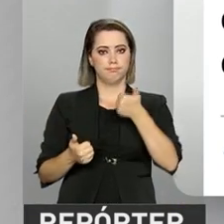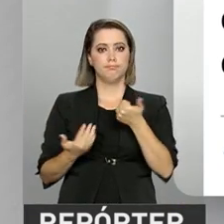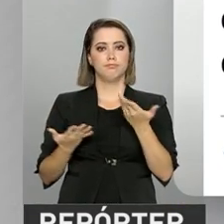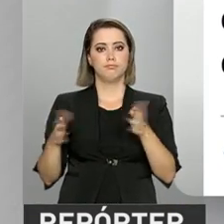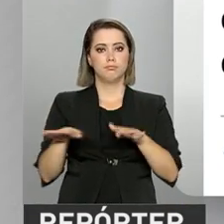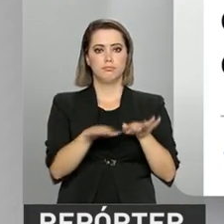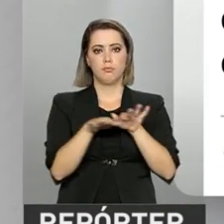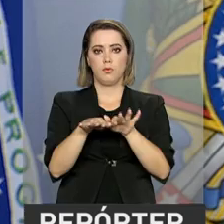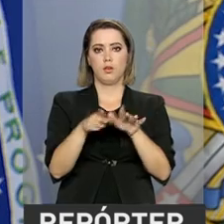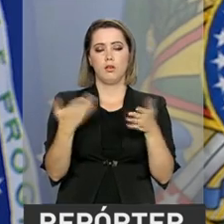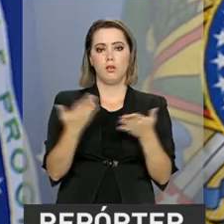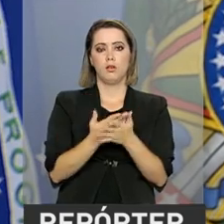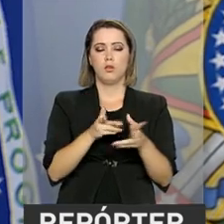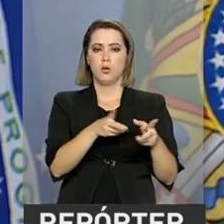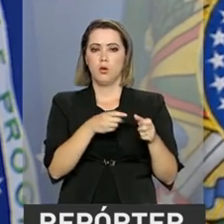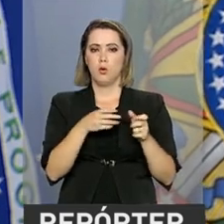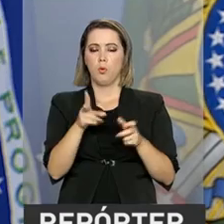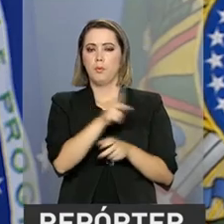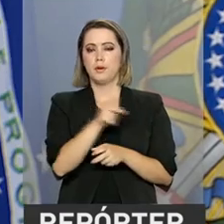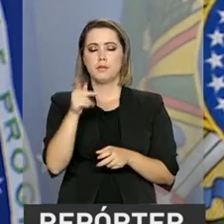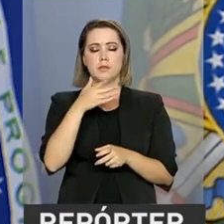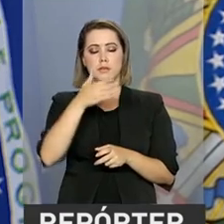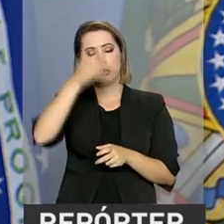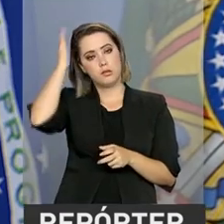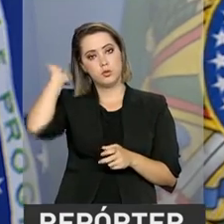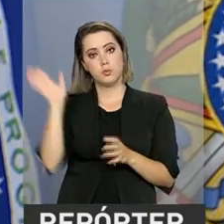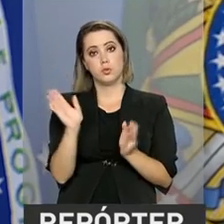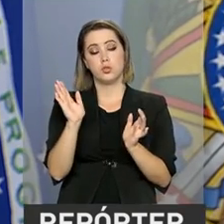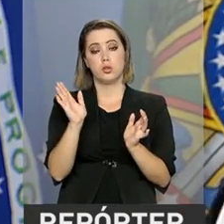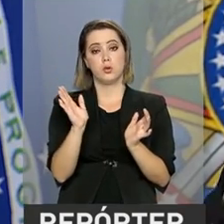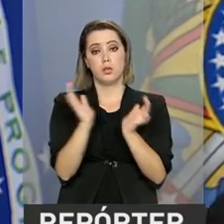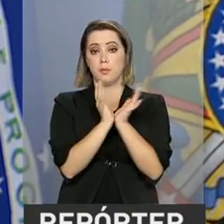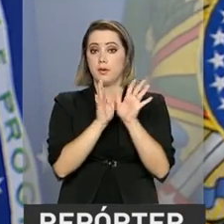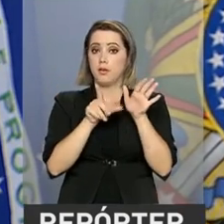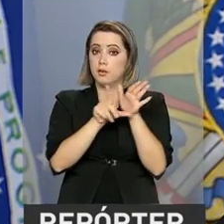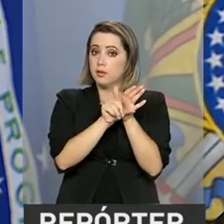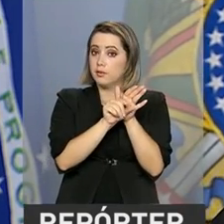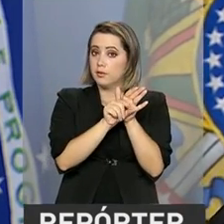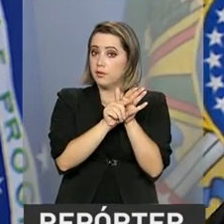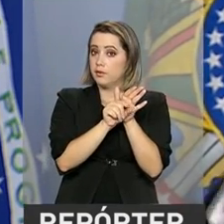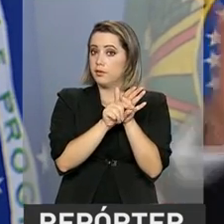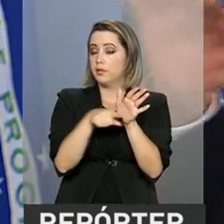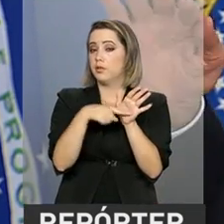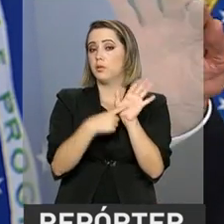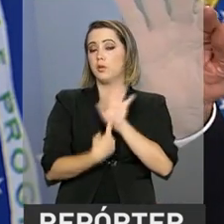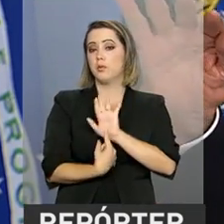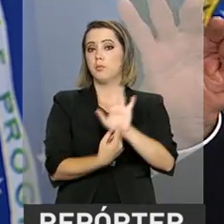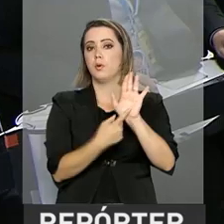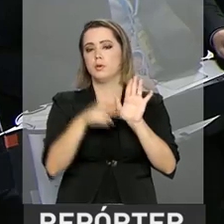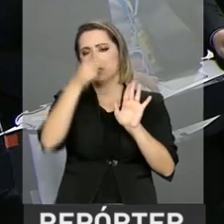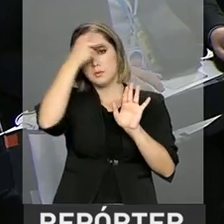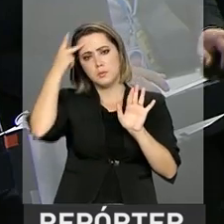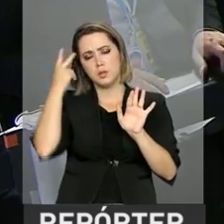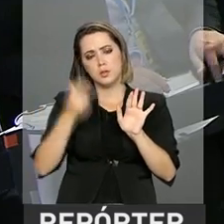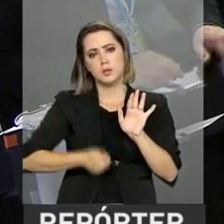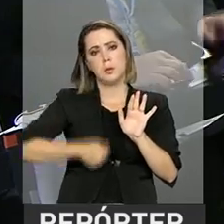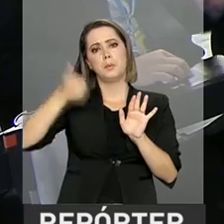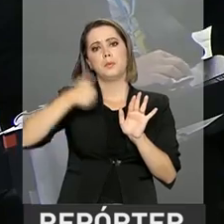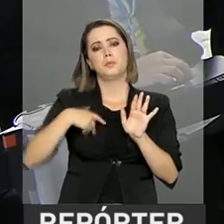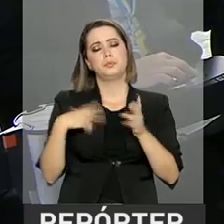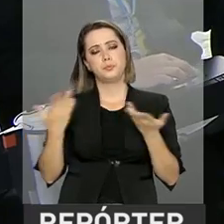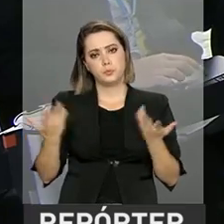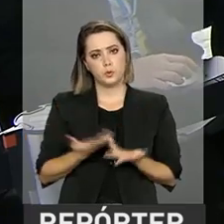pelas redes sociais e a se pronunciar sobre o índice internacional que sinaliza aos investidores melhoras na